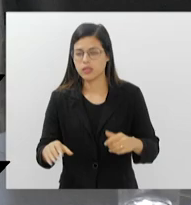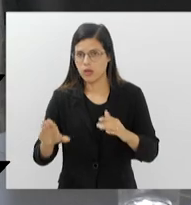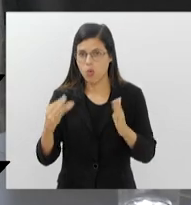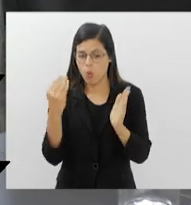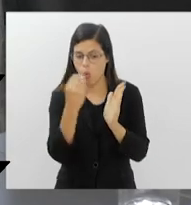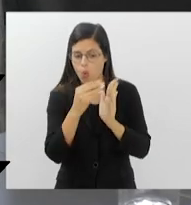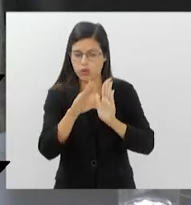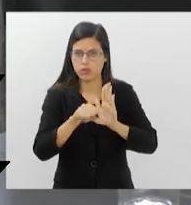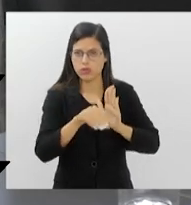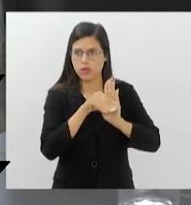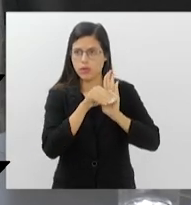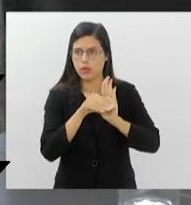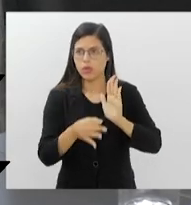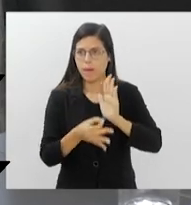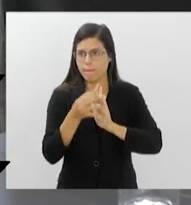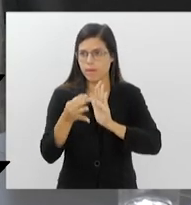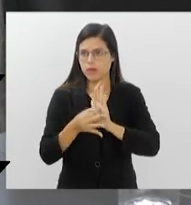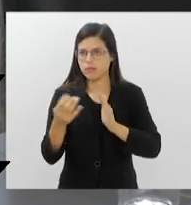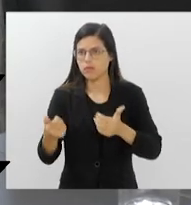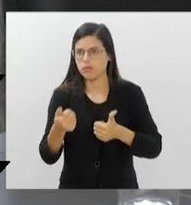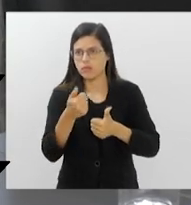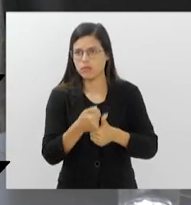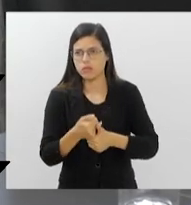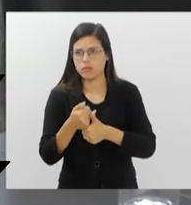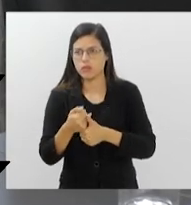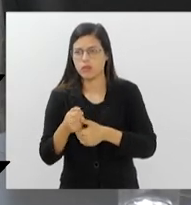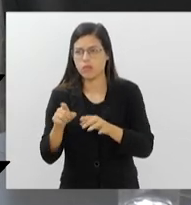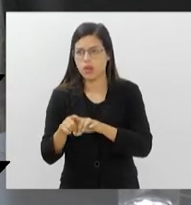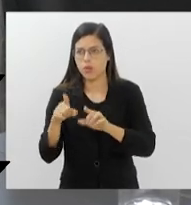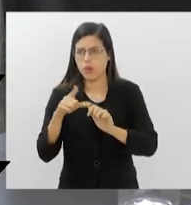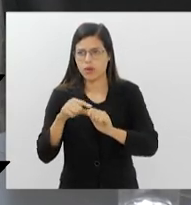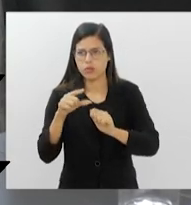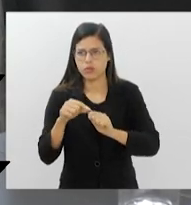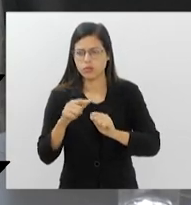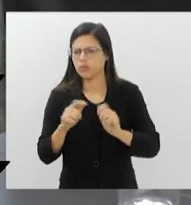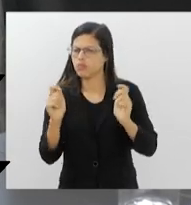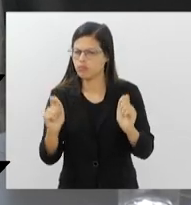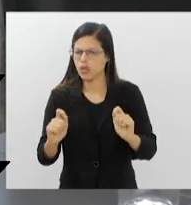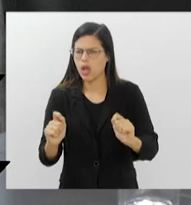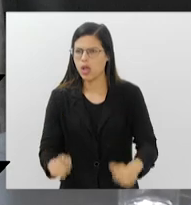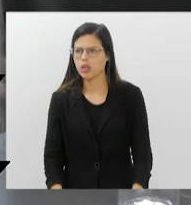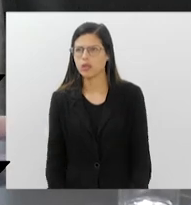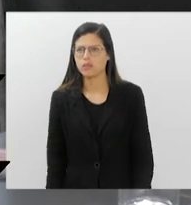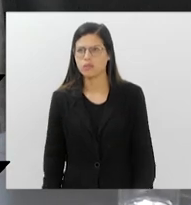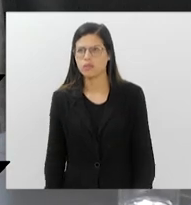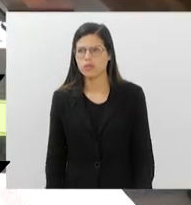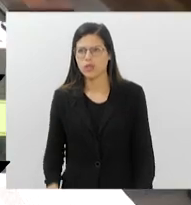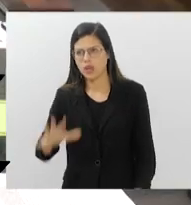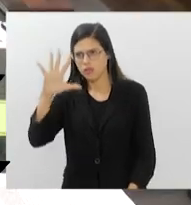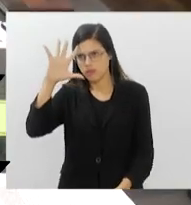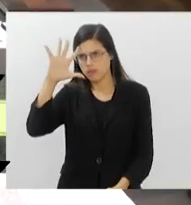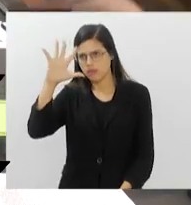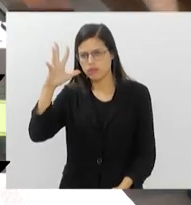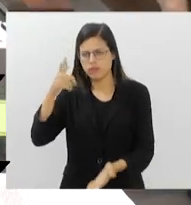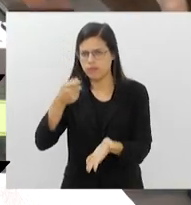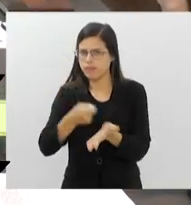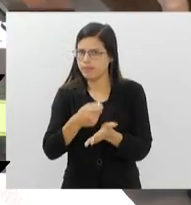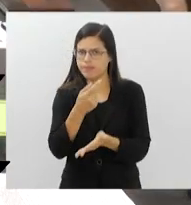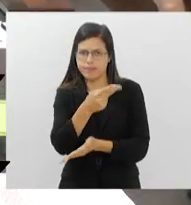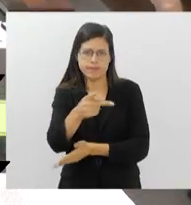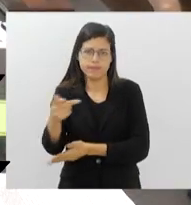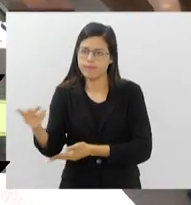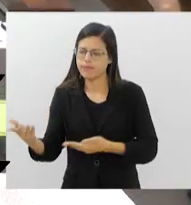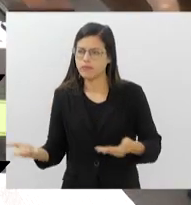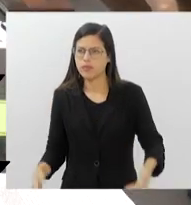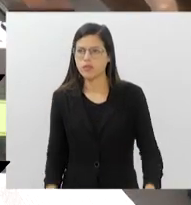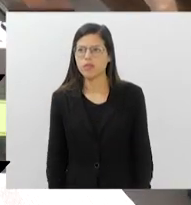substitutivo que permita alterar o artigo que também é um exercício que dá para fazer mas é melhor incade mas aí decisão de vossa excelencias aí pode